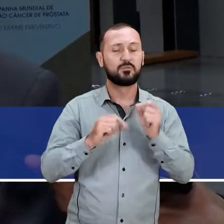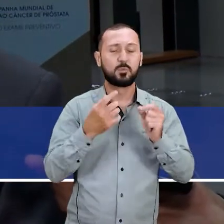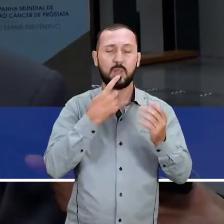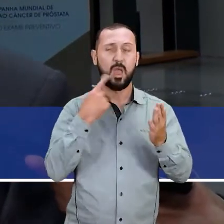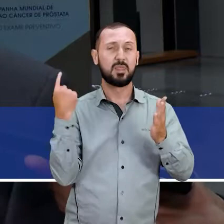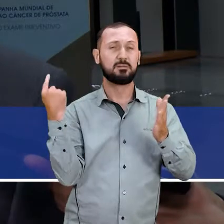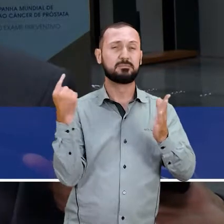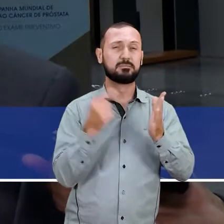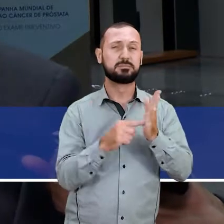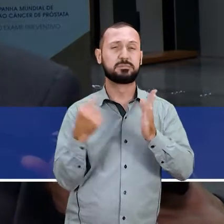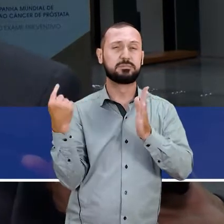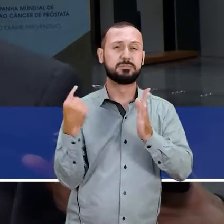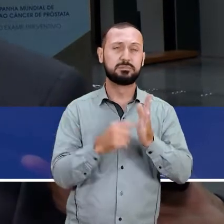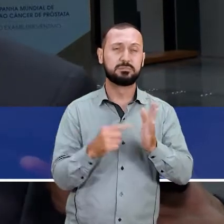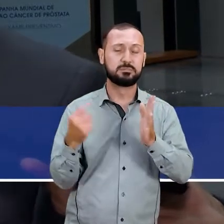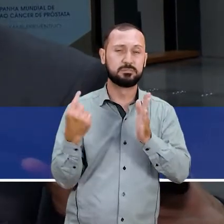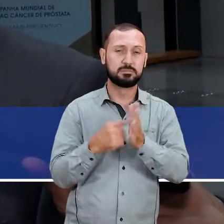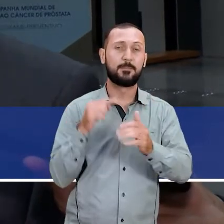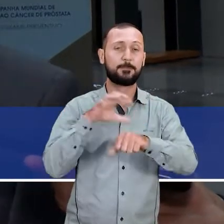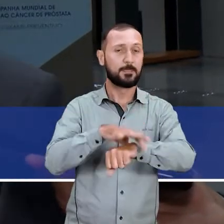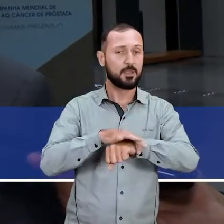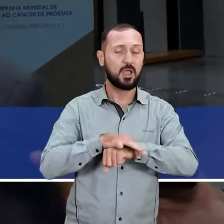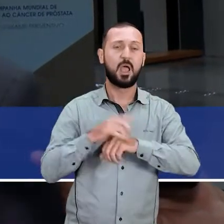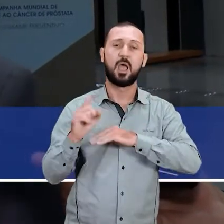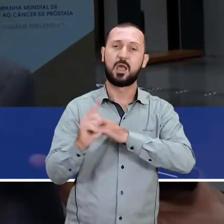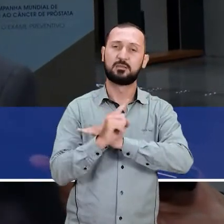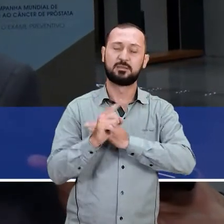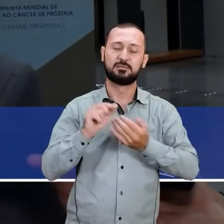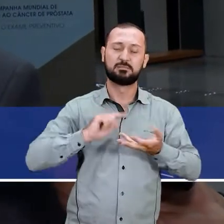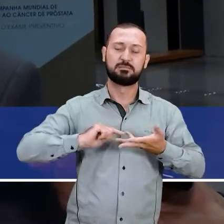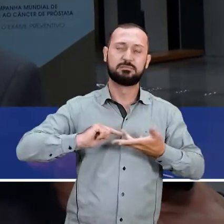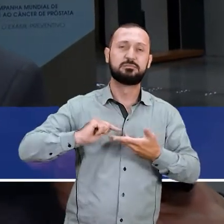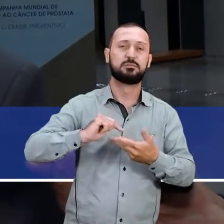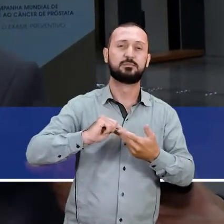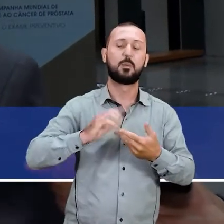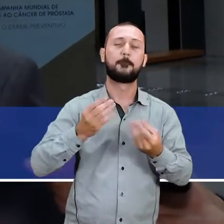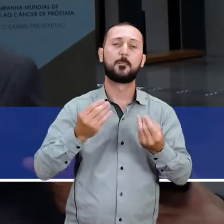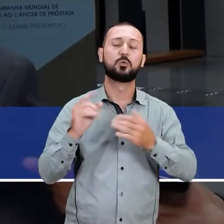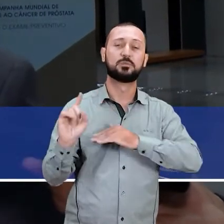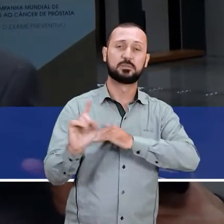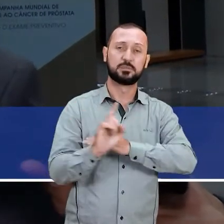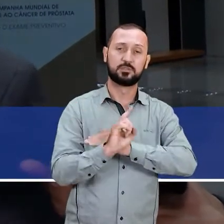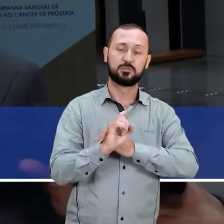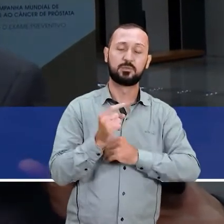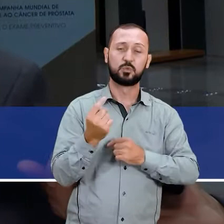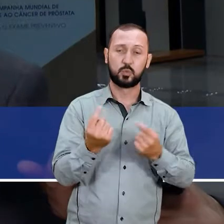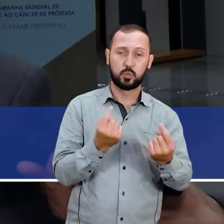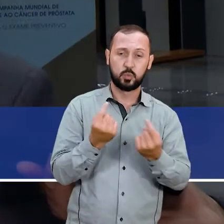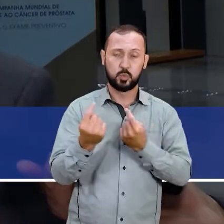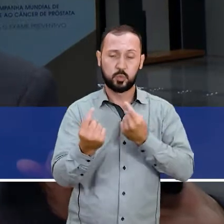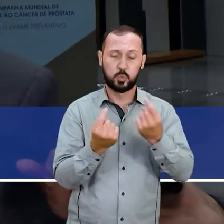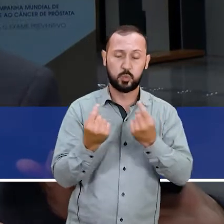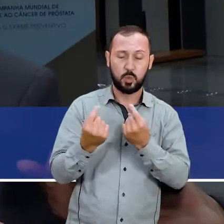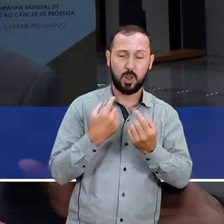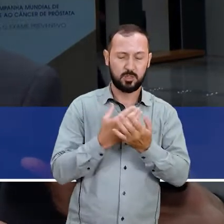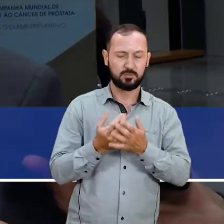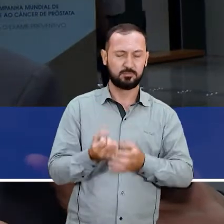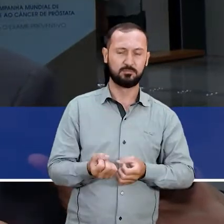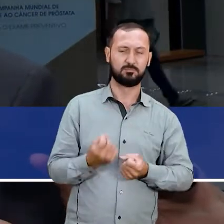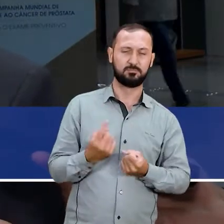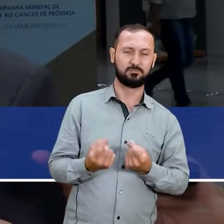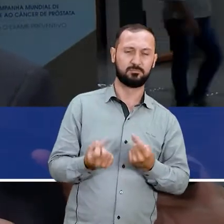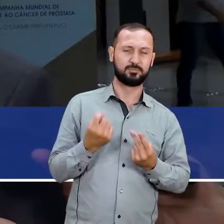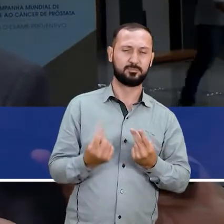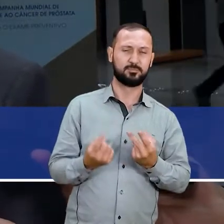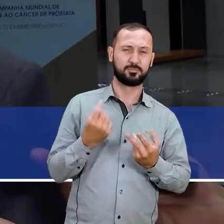gente recebeu muitas denúncias porque a Defensoria Pública atende muitas pessoas, então vários atendimentos individuais começaram a